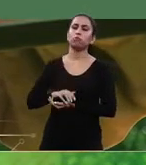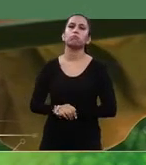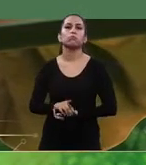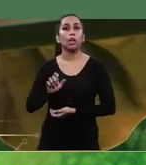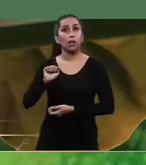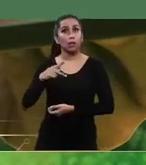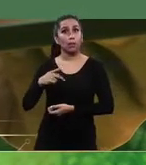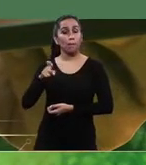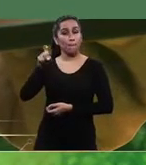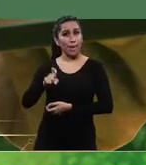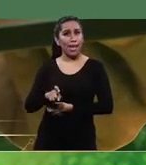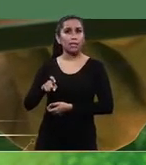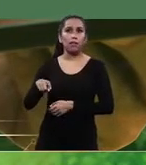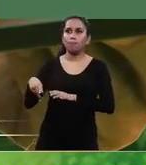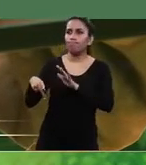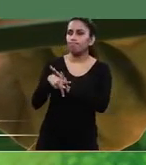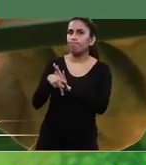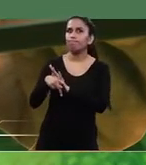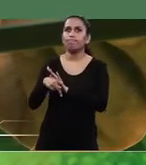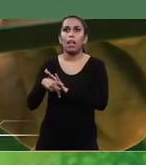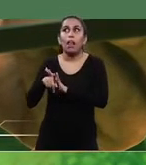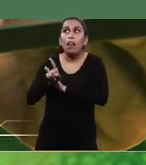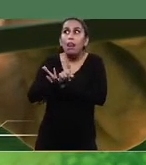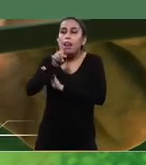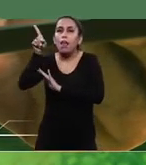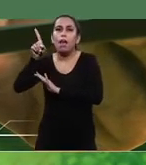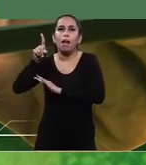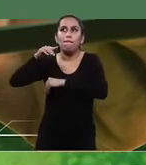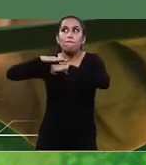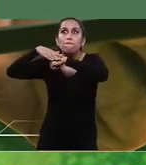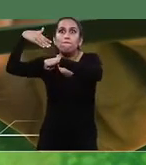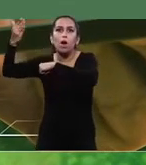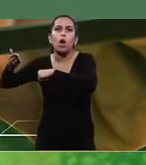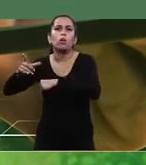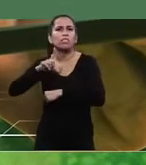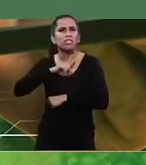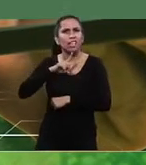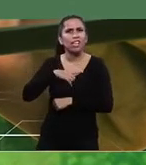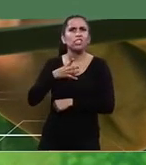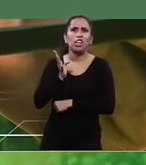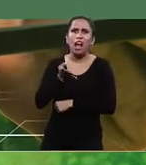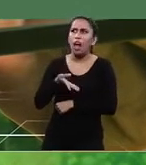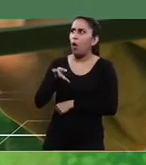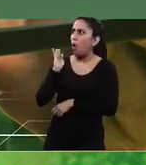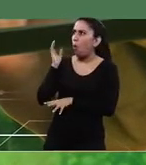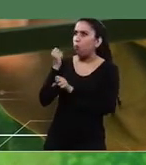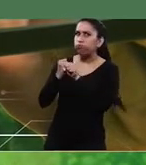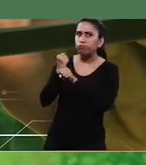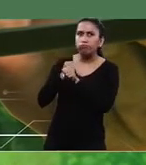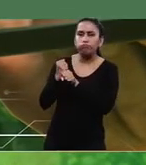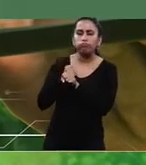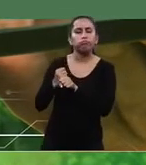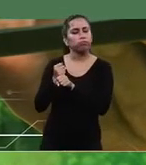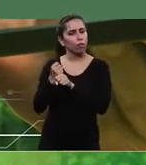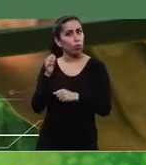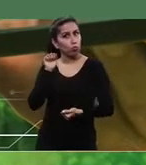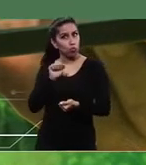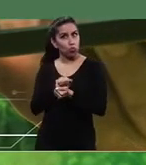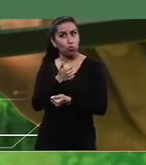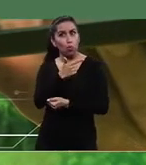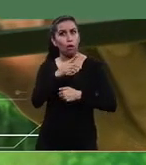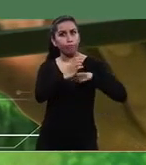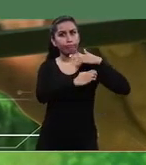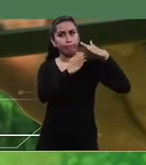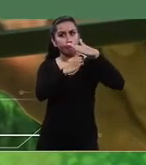privado na promoção de negócios no exterior e ela faz isso a quatro mãos com as empresas, sabendo que as empresas são as